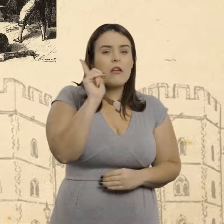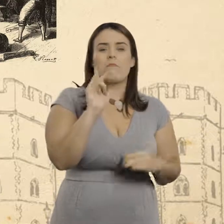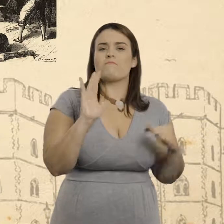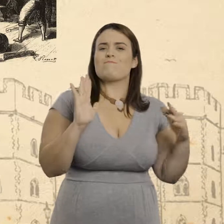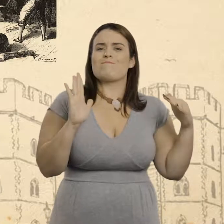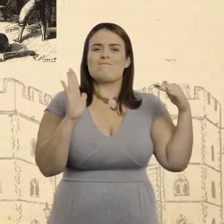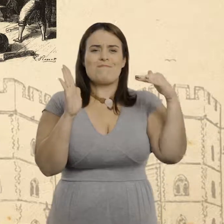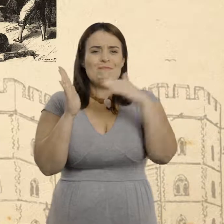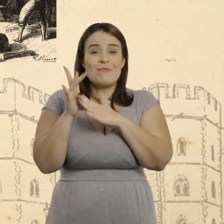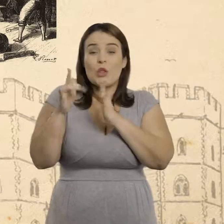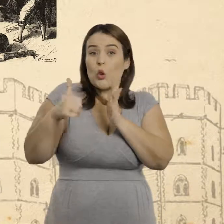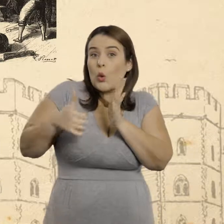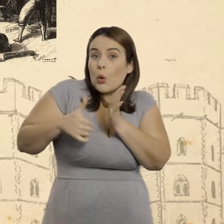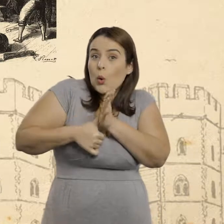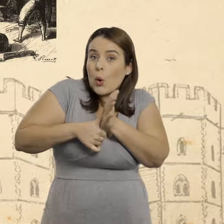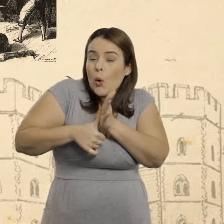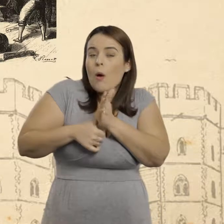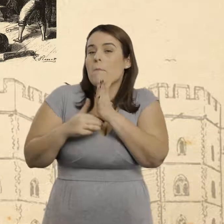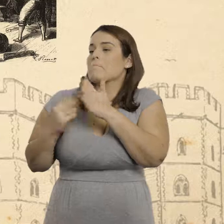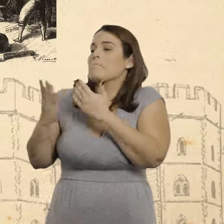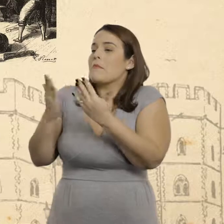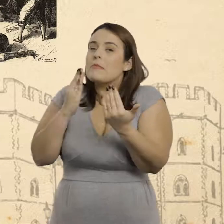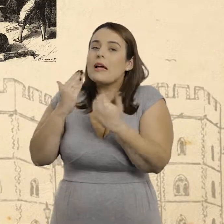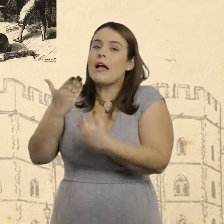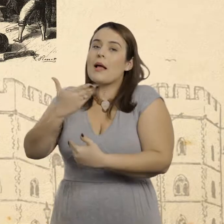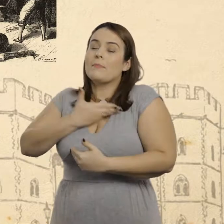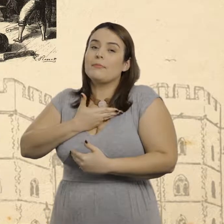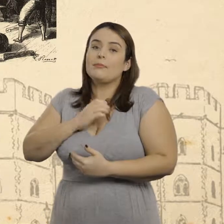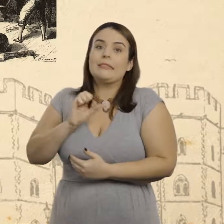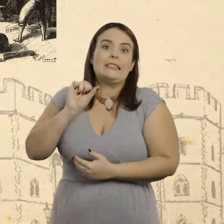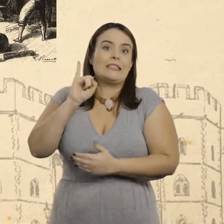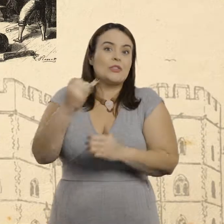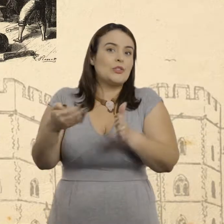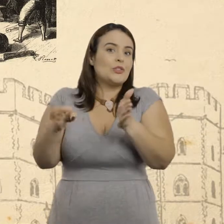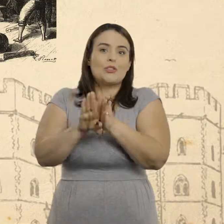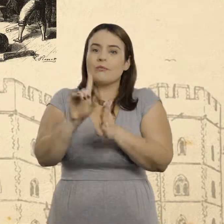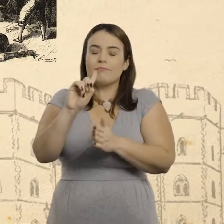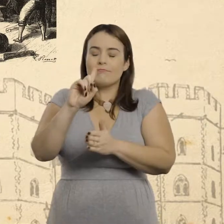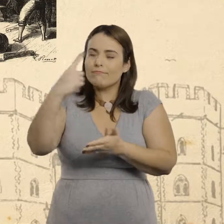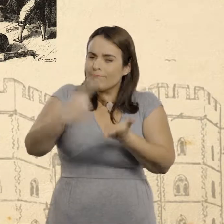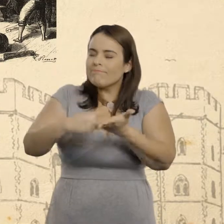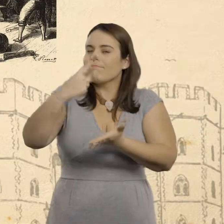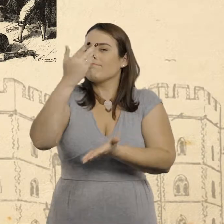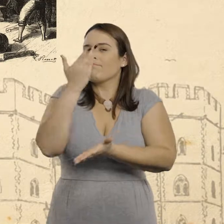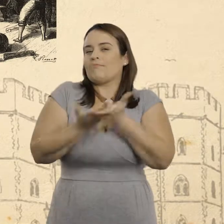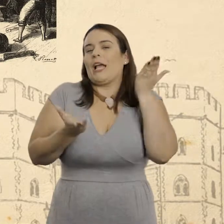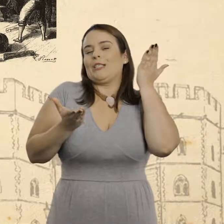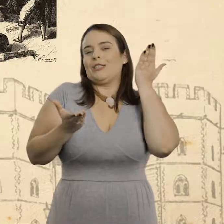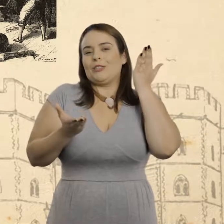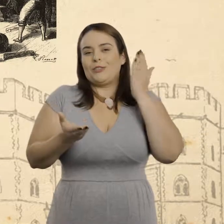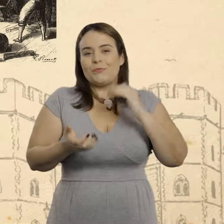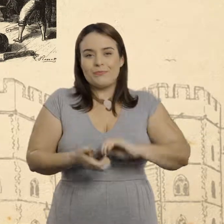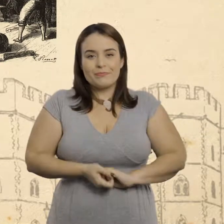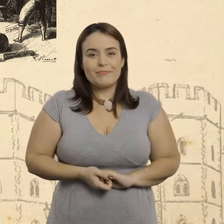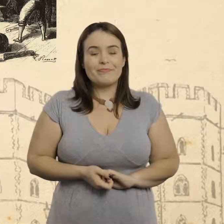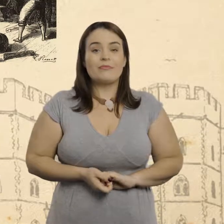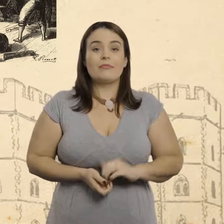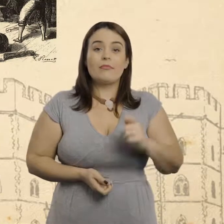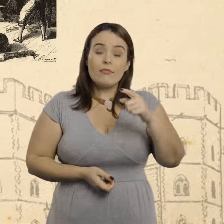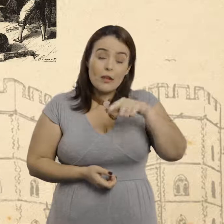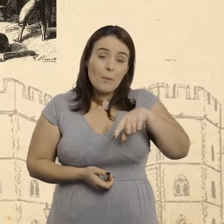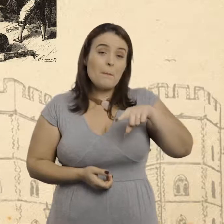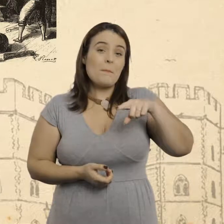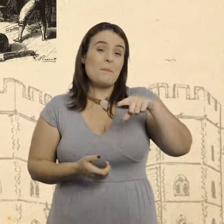em Londres. Ele teria que ir até o clube falar com os amigos naquela noite. E se não chegasse, perderia